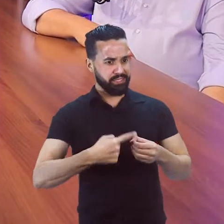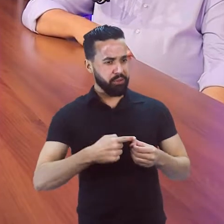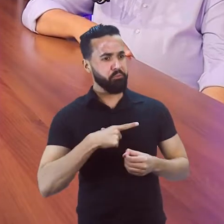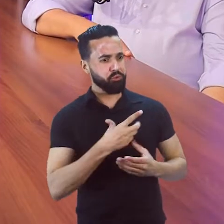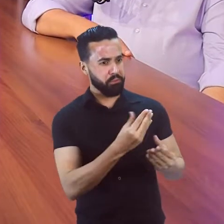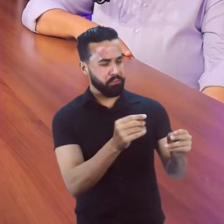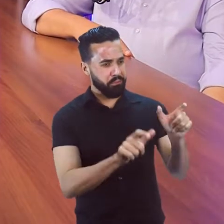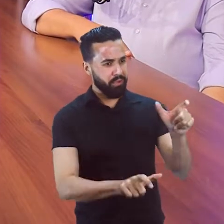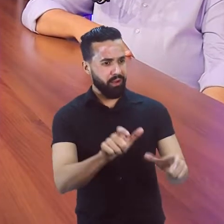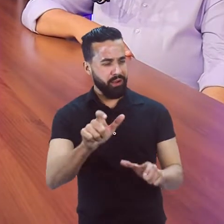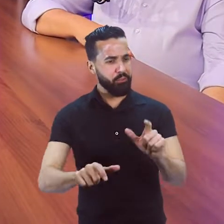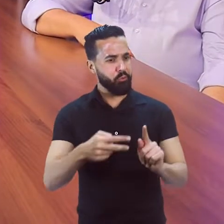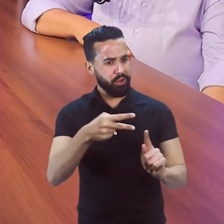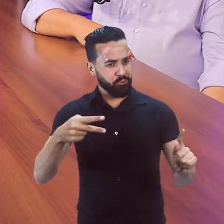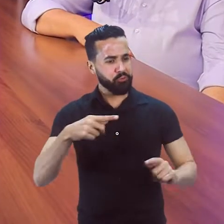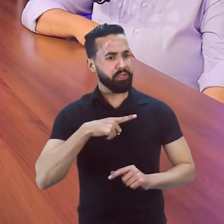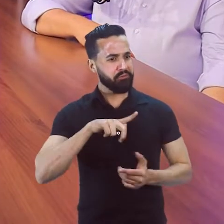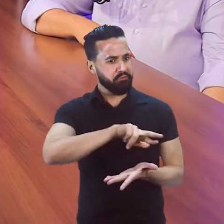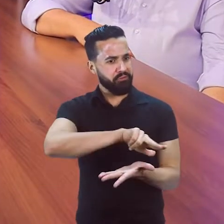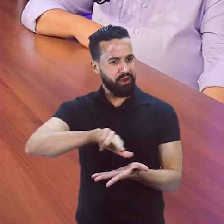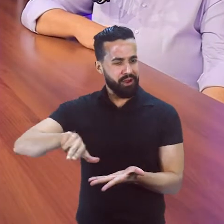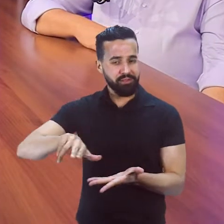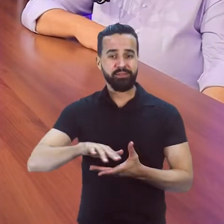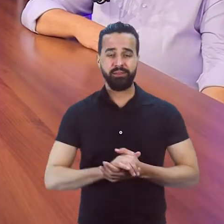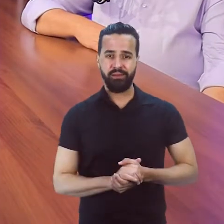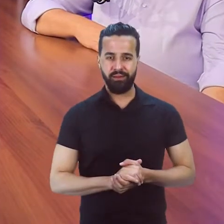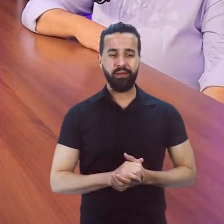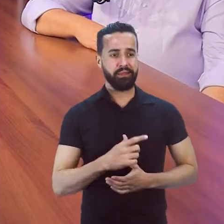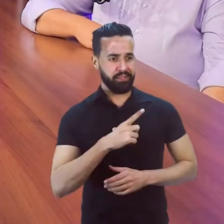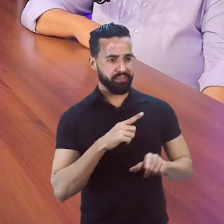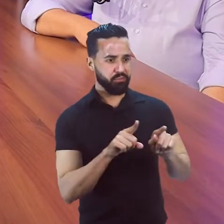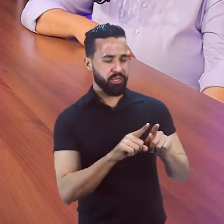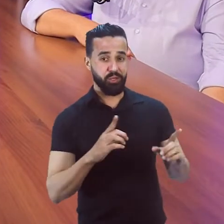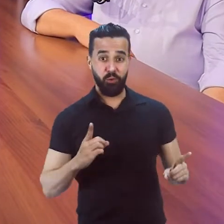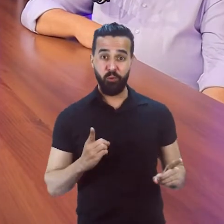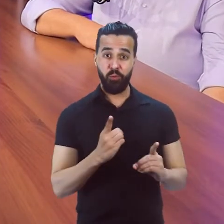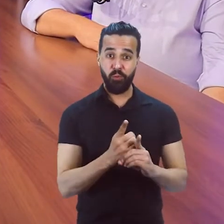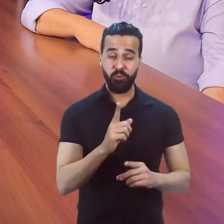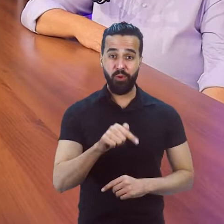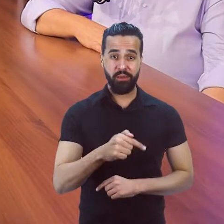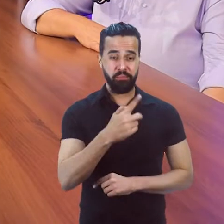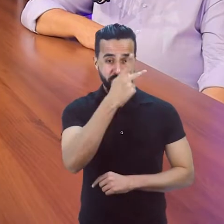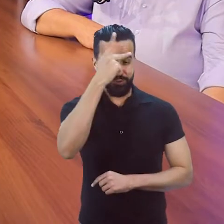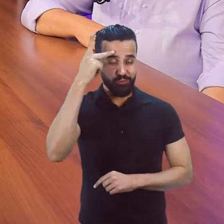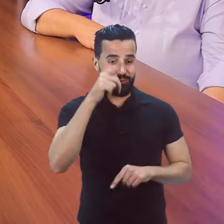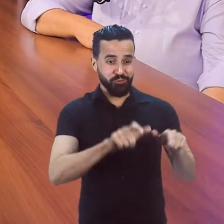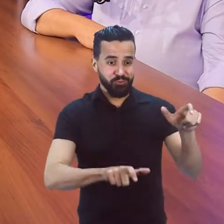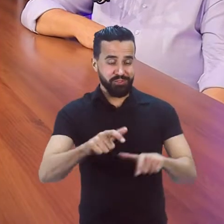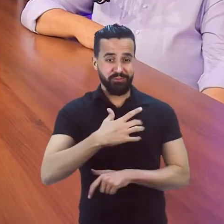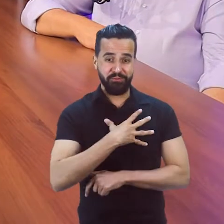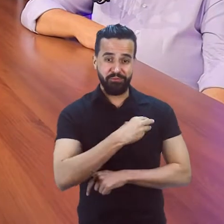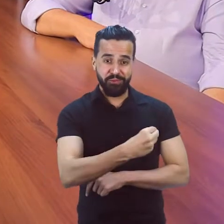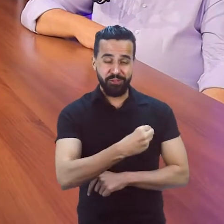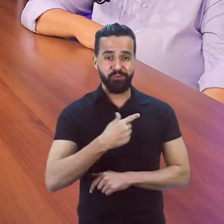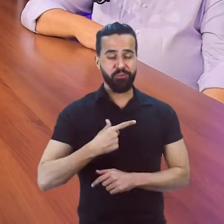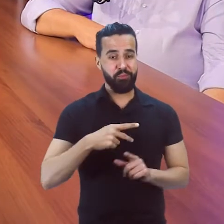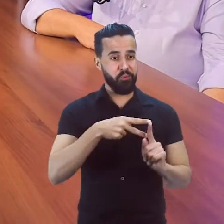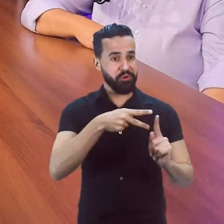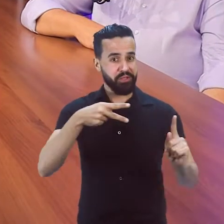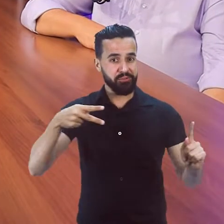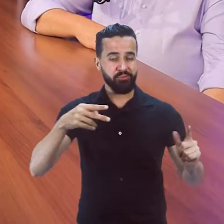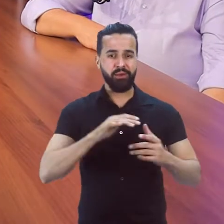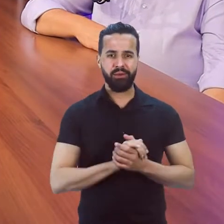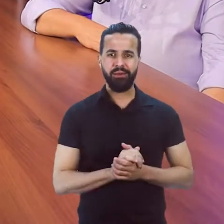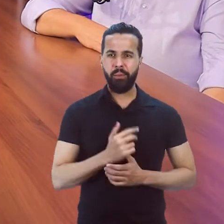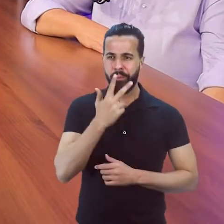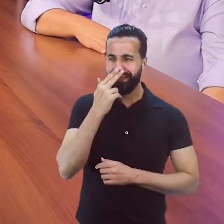tem gente de Porangatu, rapaz. Aqui no tem Brasil até um encontro, né, dos filhos de Porangatu aqui em Goiânia. E no Brasil inteiro, onde você vai, rapaz,